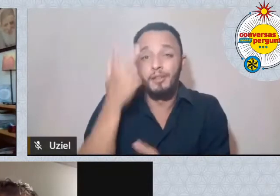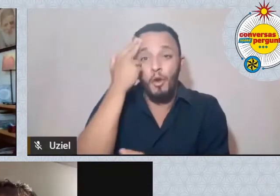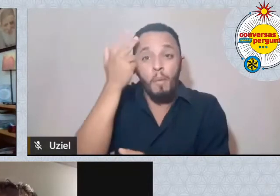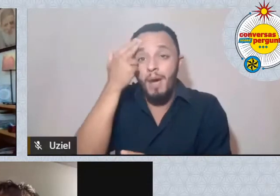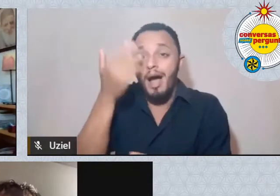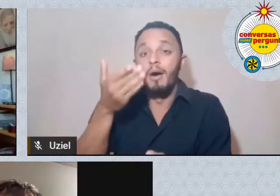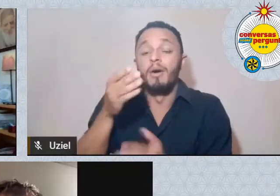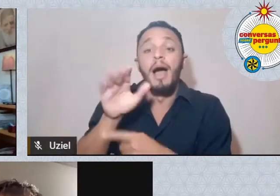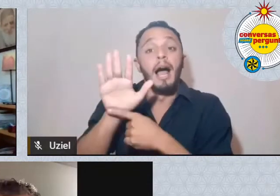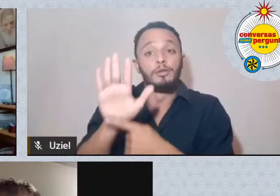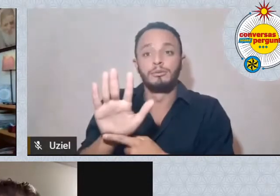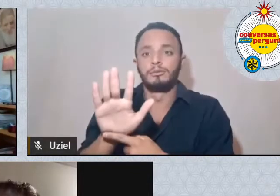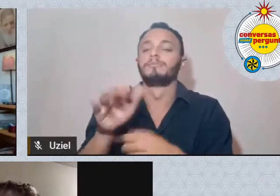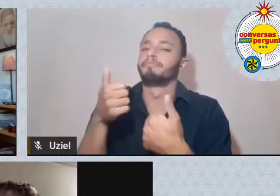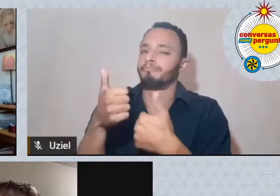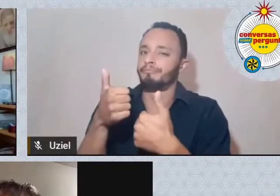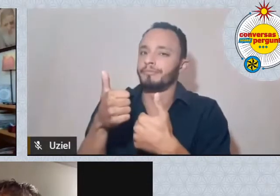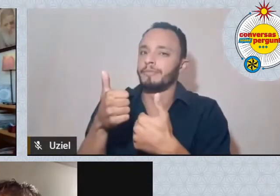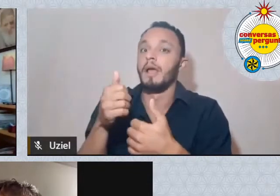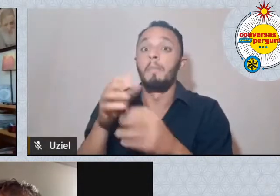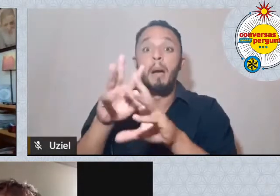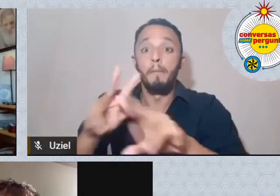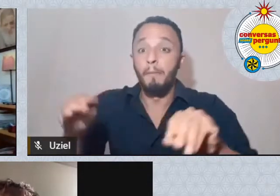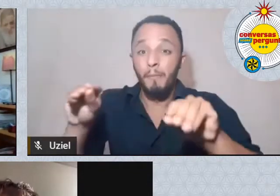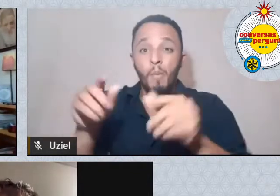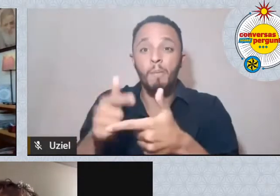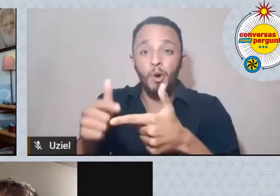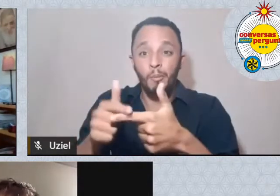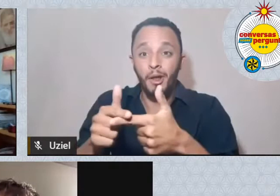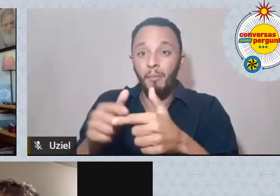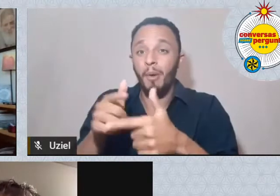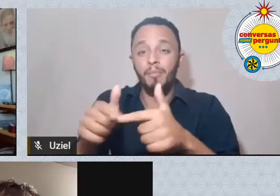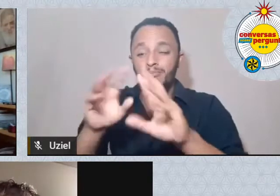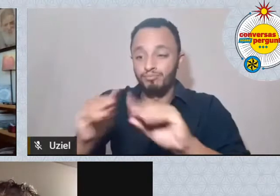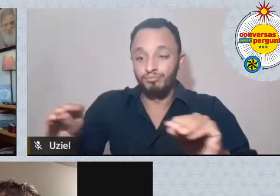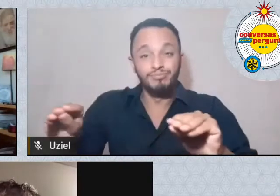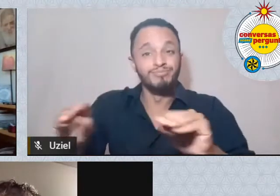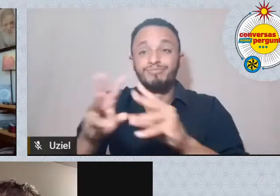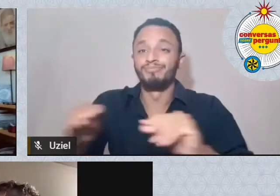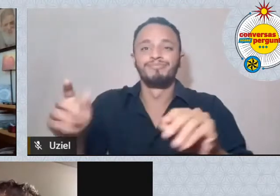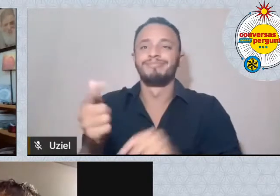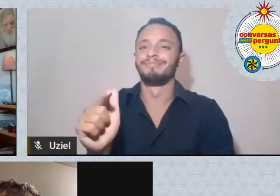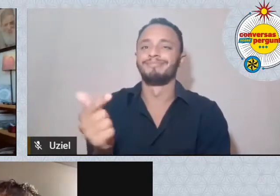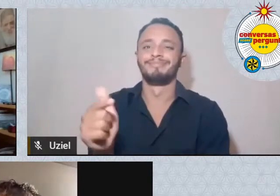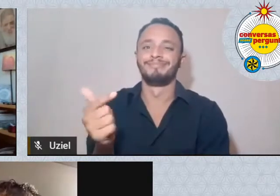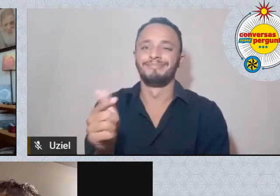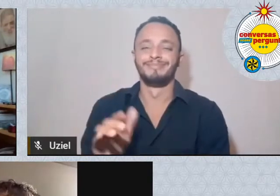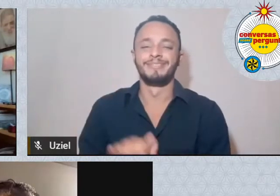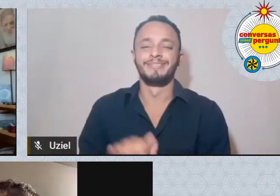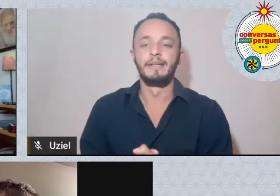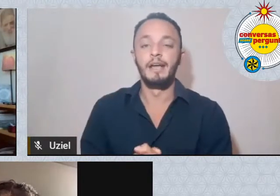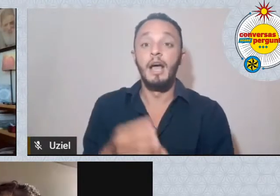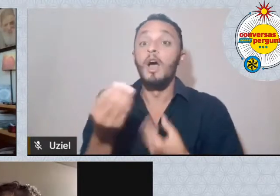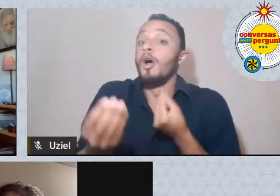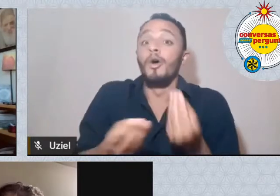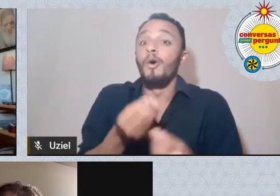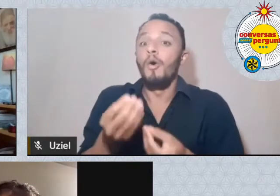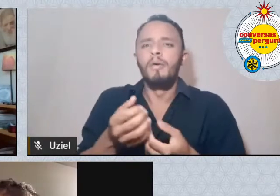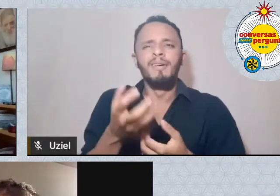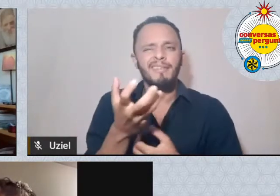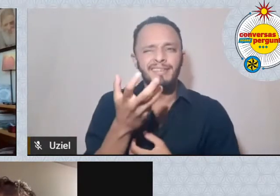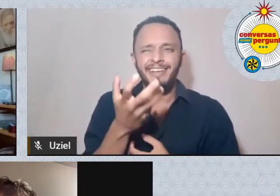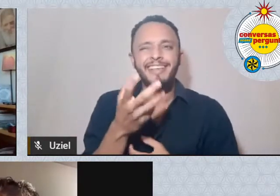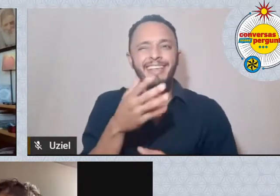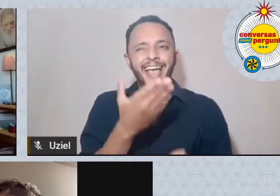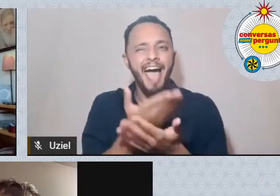não resolve. Né? Complemento para a escola, muito bem. Agora, homeschooling, você vai querer depois dessa? Para